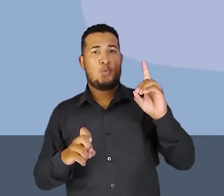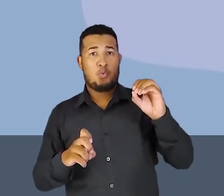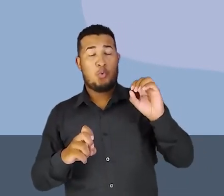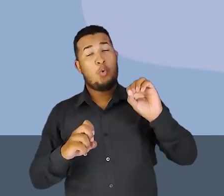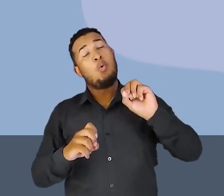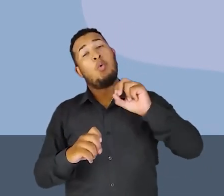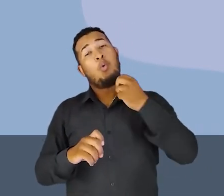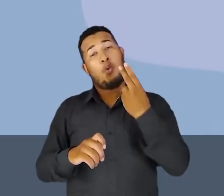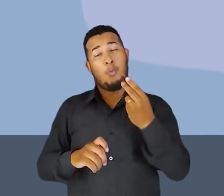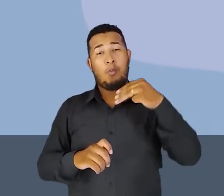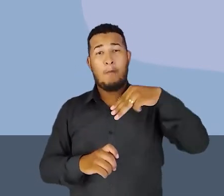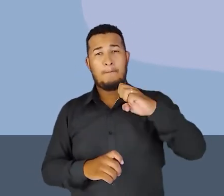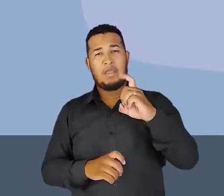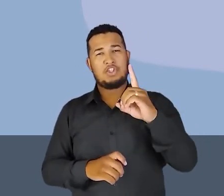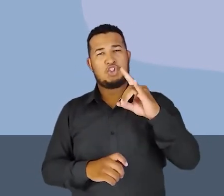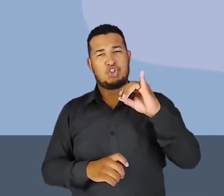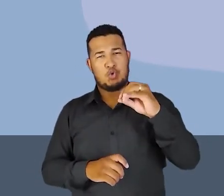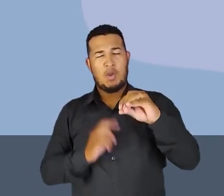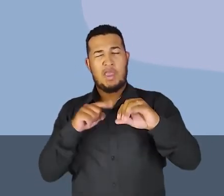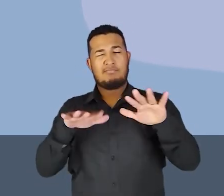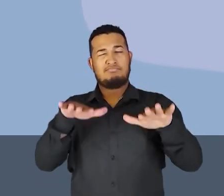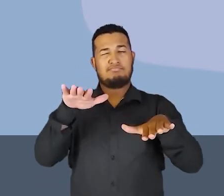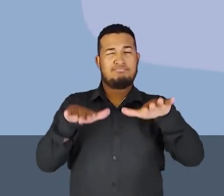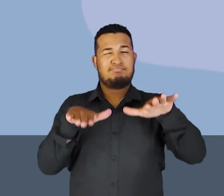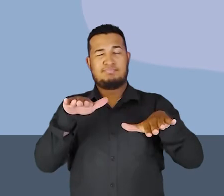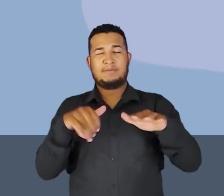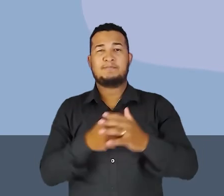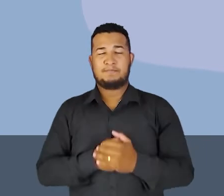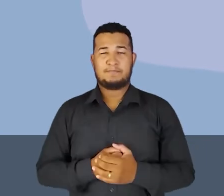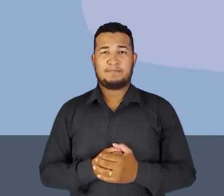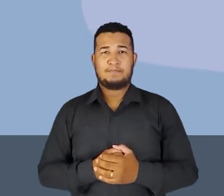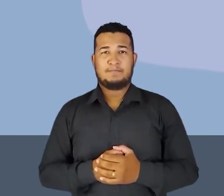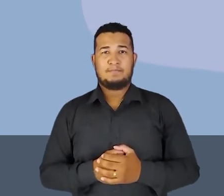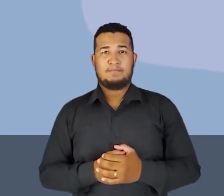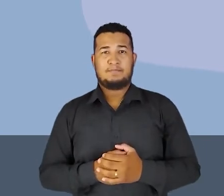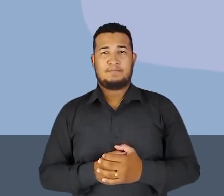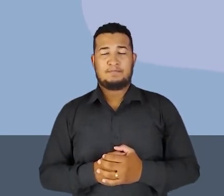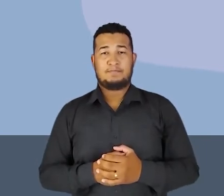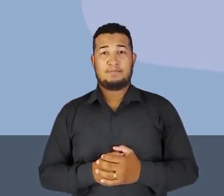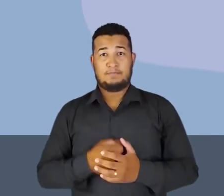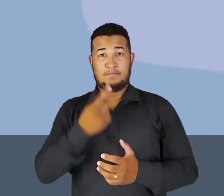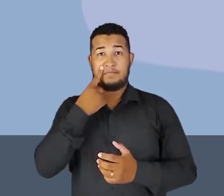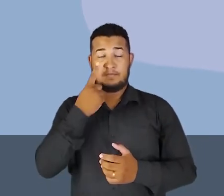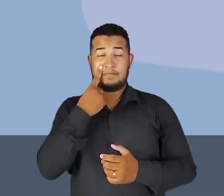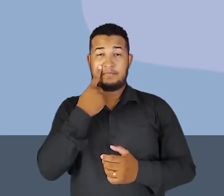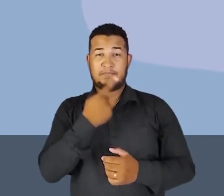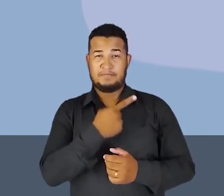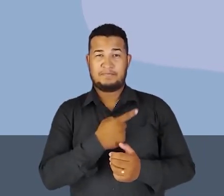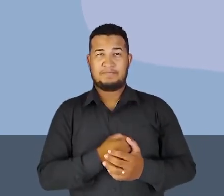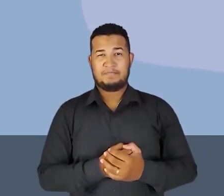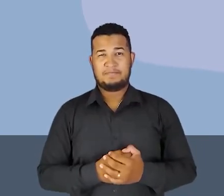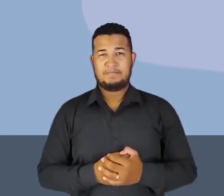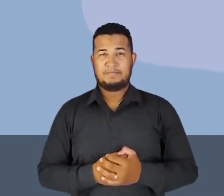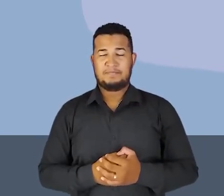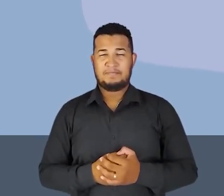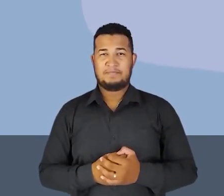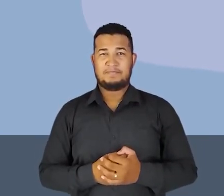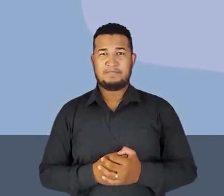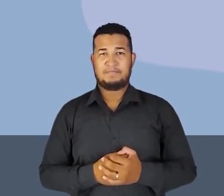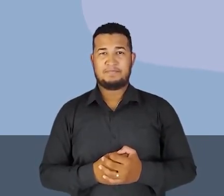que fica entre uma extremidade e outra. Vamos ouvir aí um pouquinho.